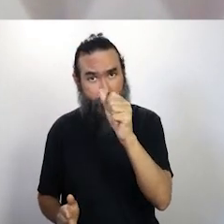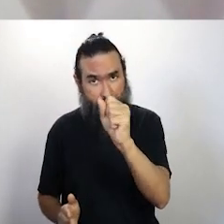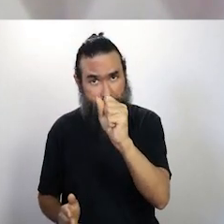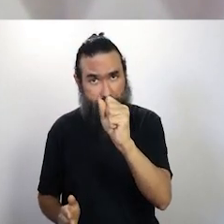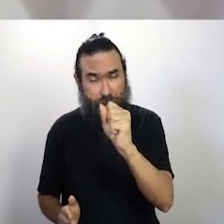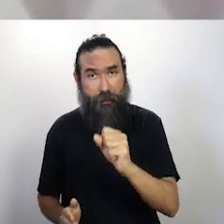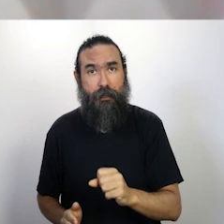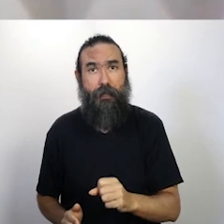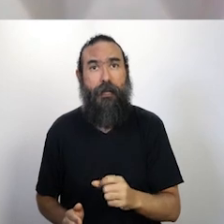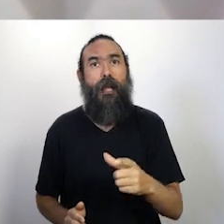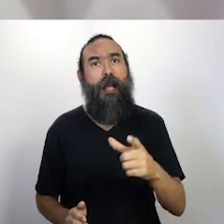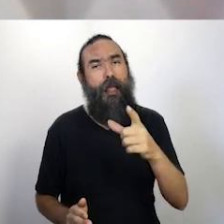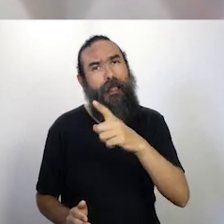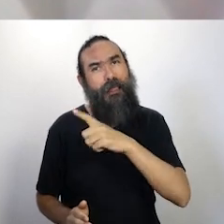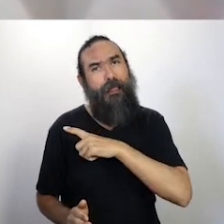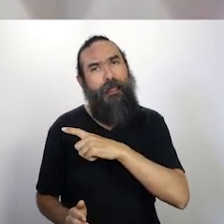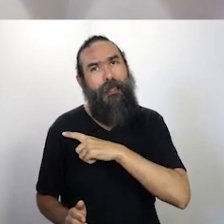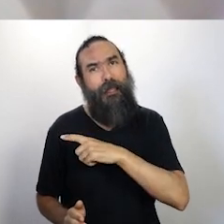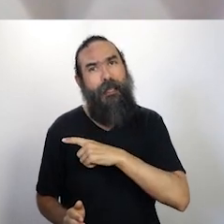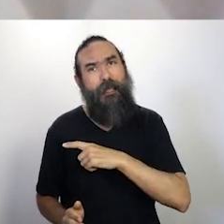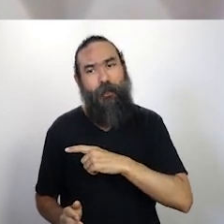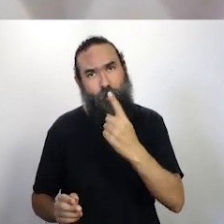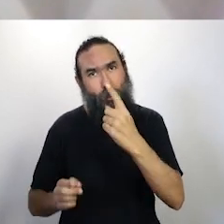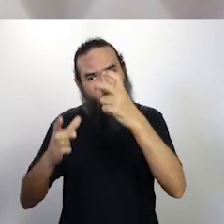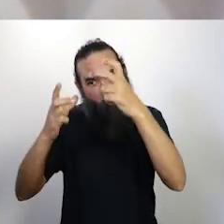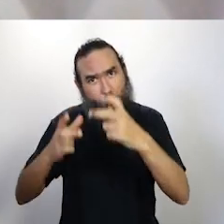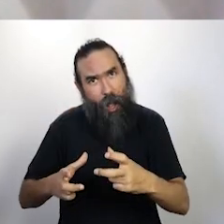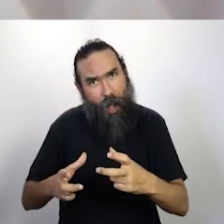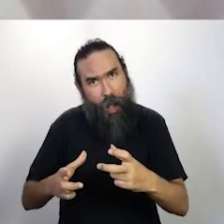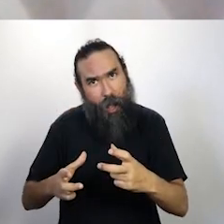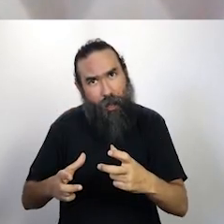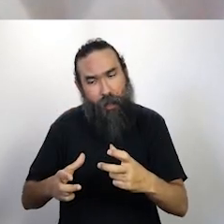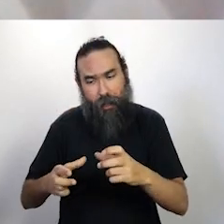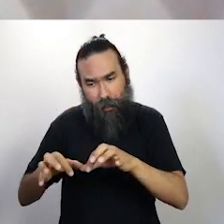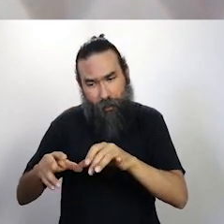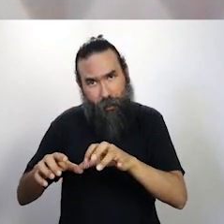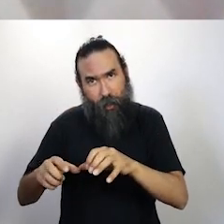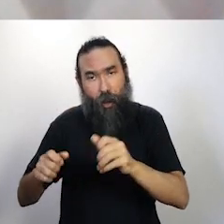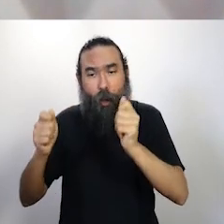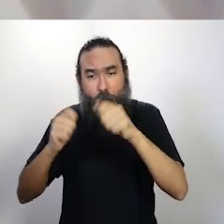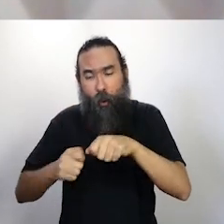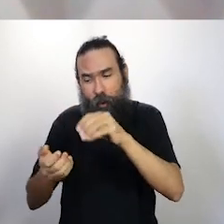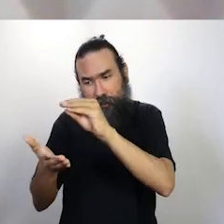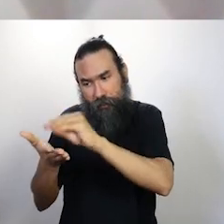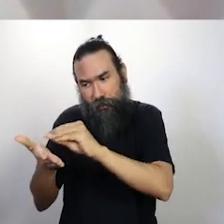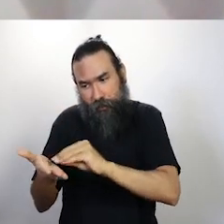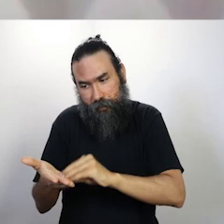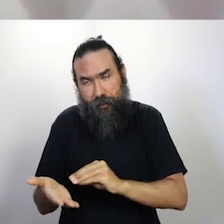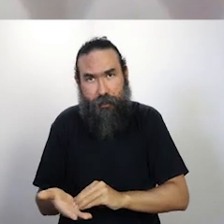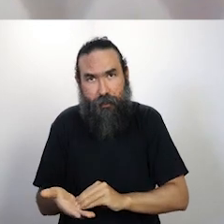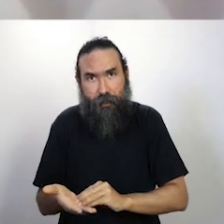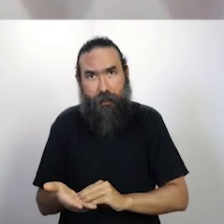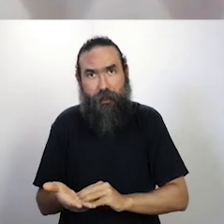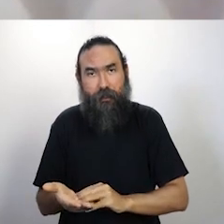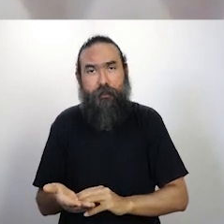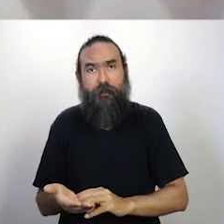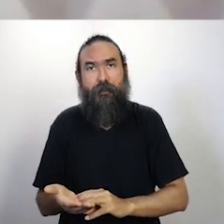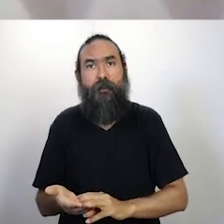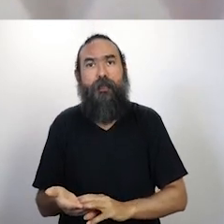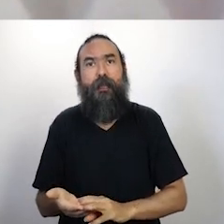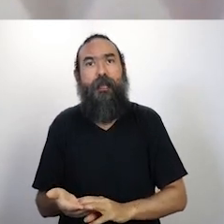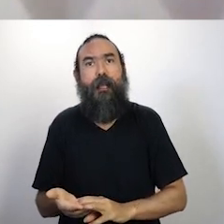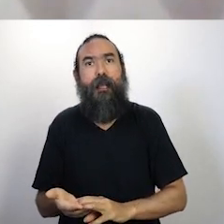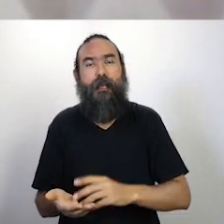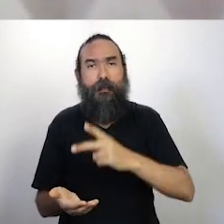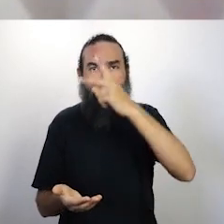plataforma de cadastro de indicadores e informações culturais será que não era uma